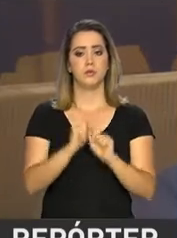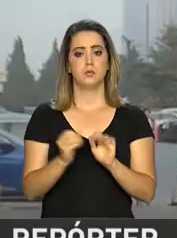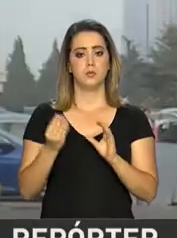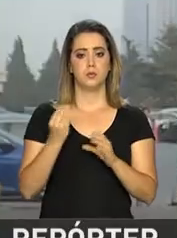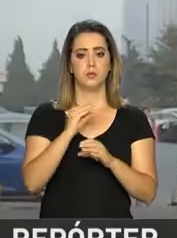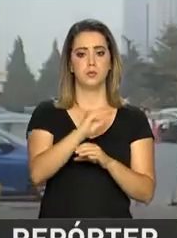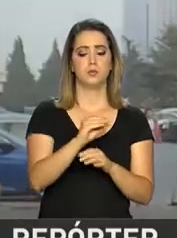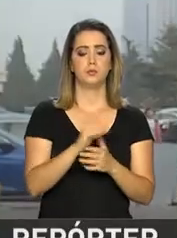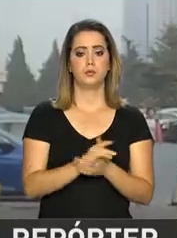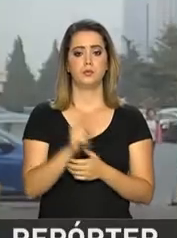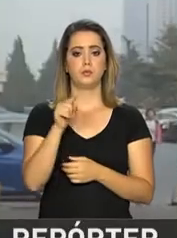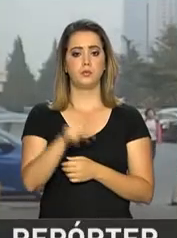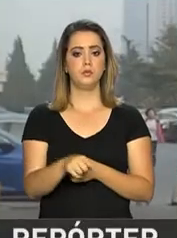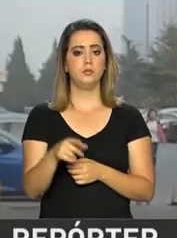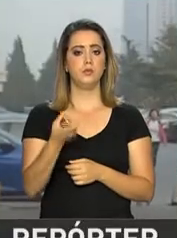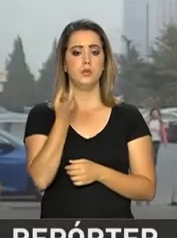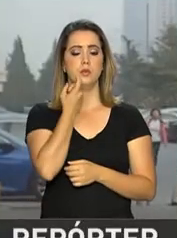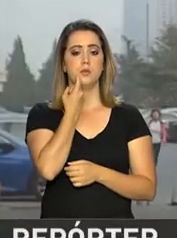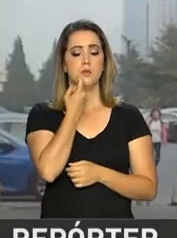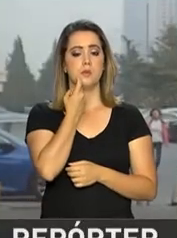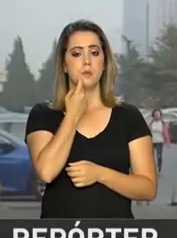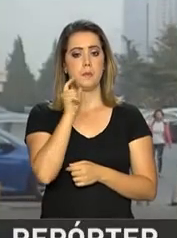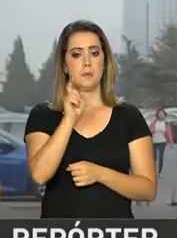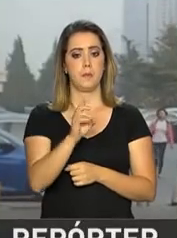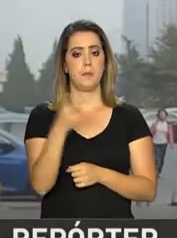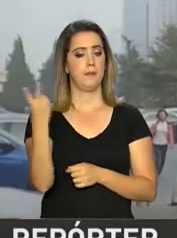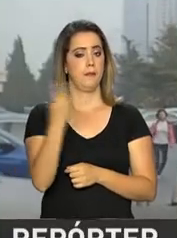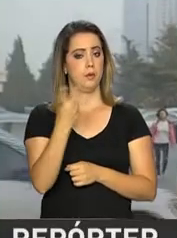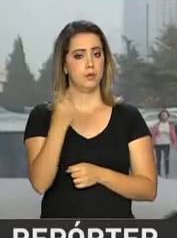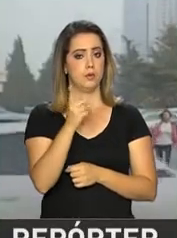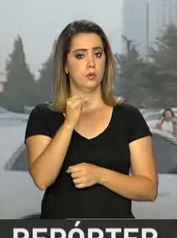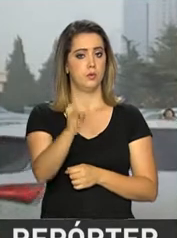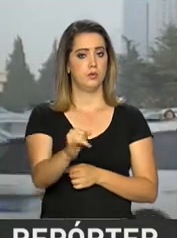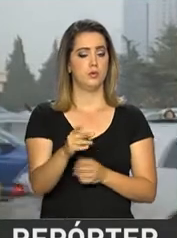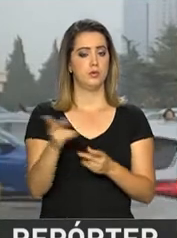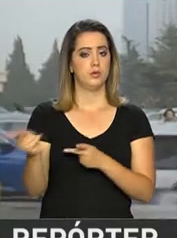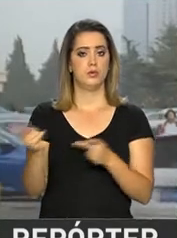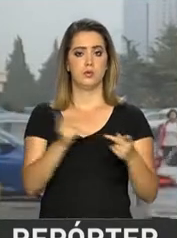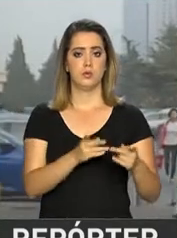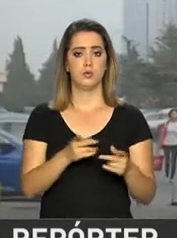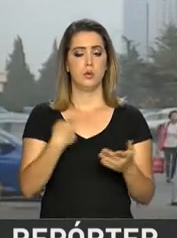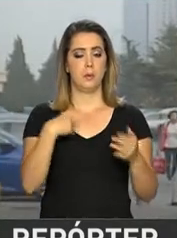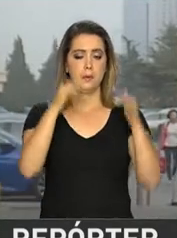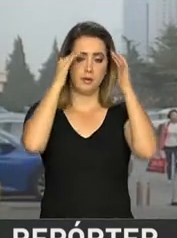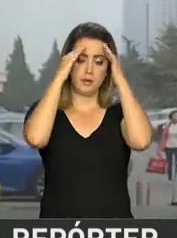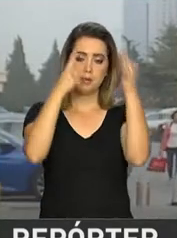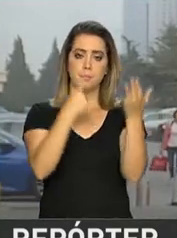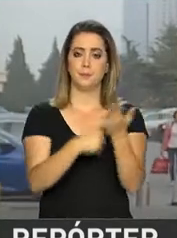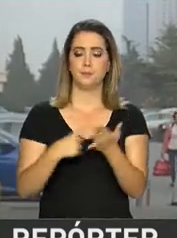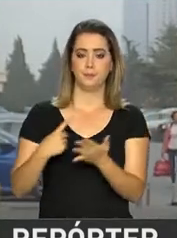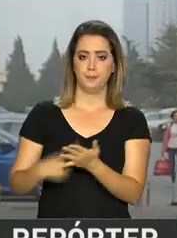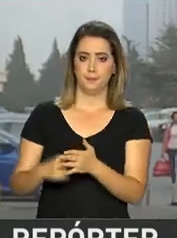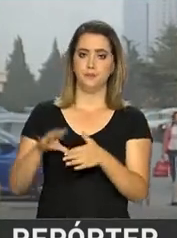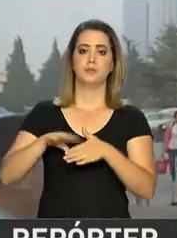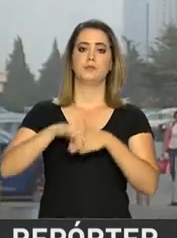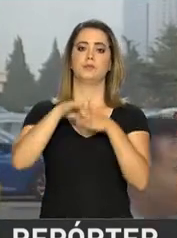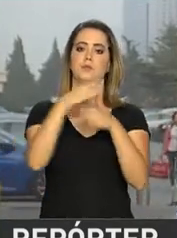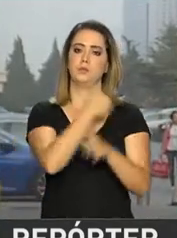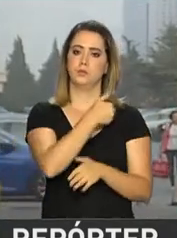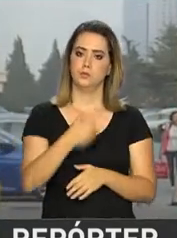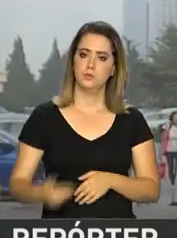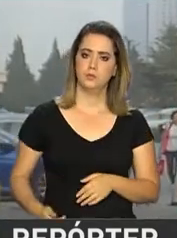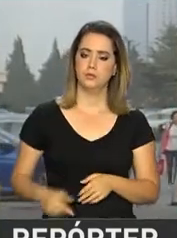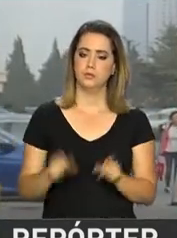investimentos já nesta sexta feira segundo dia da visita e só temer cumpre agenda oficial do chefe de estado e se